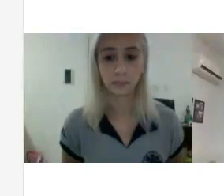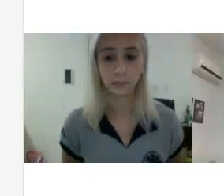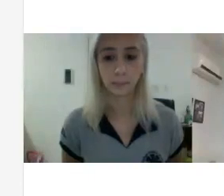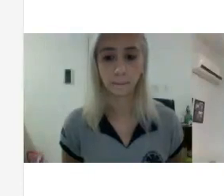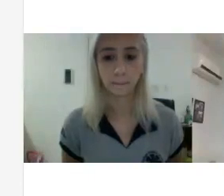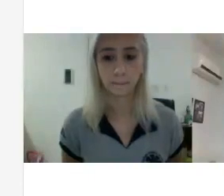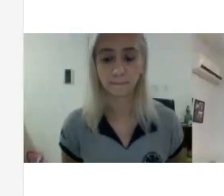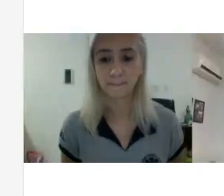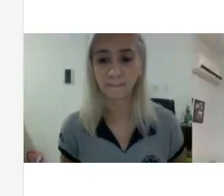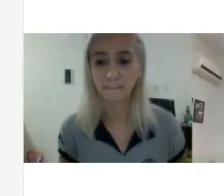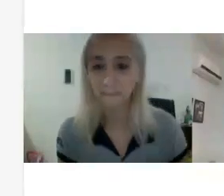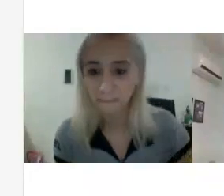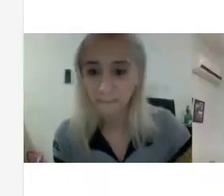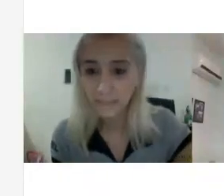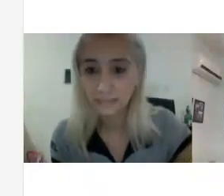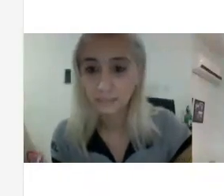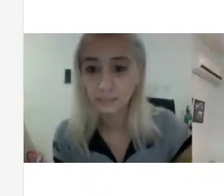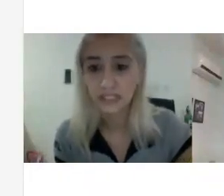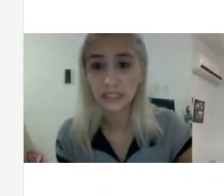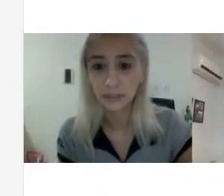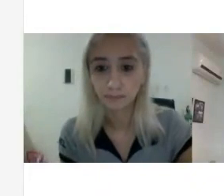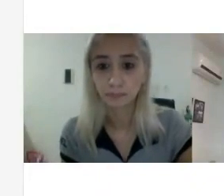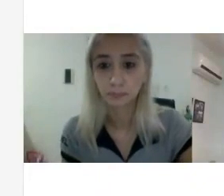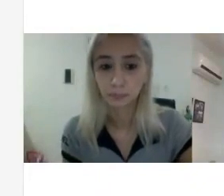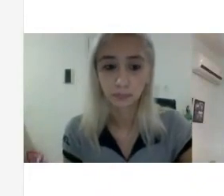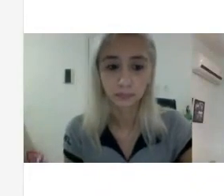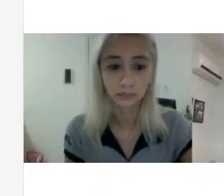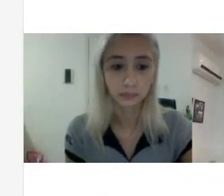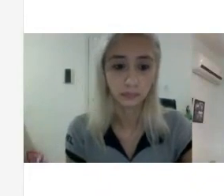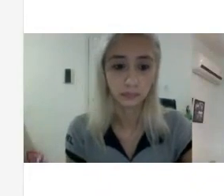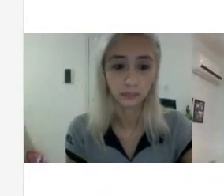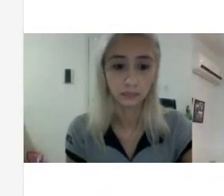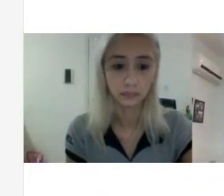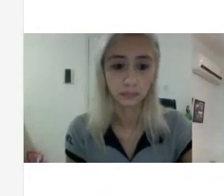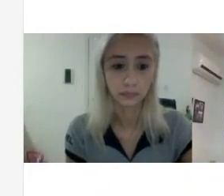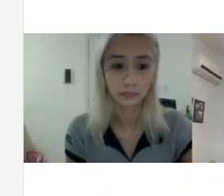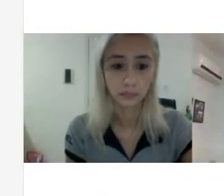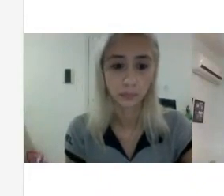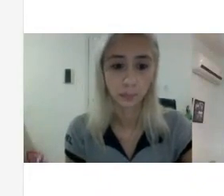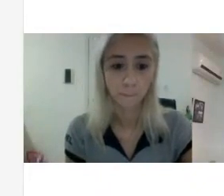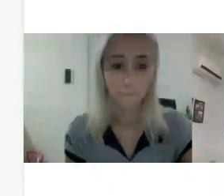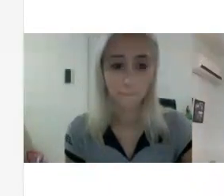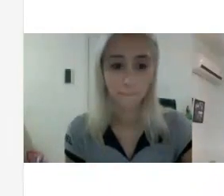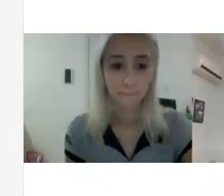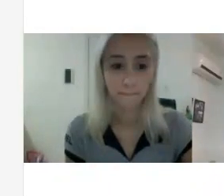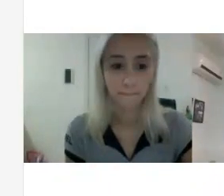Continua pequeno, né? Sim. Só um pouquinho aqui.